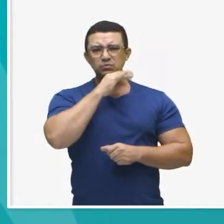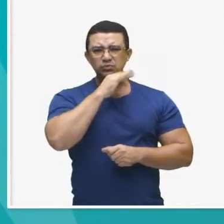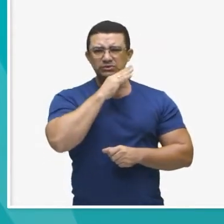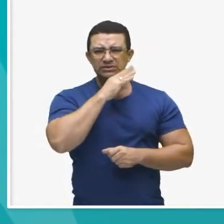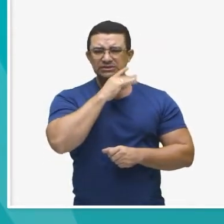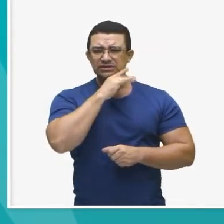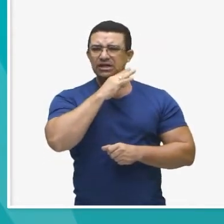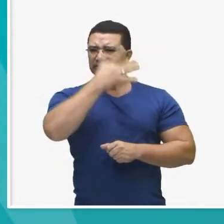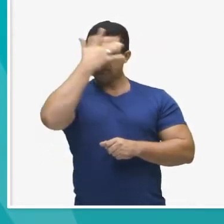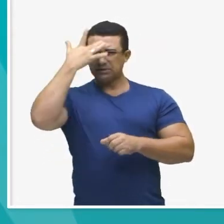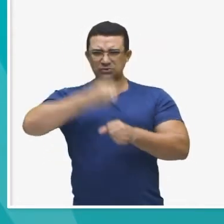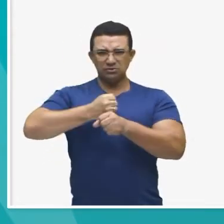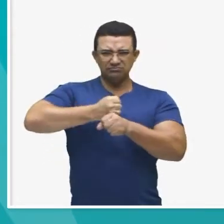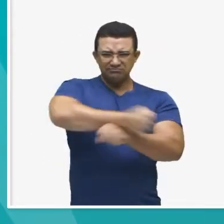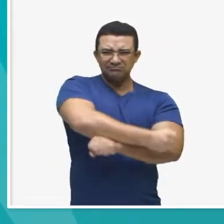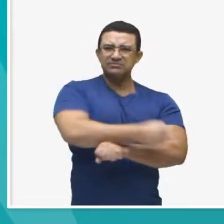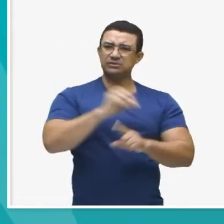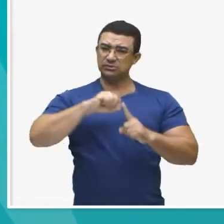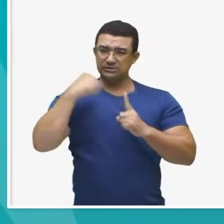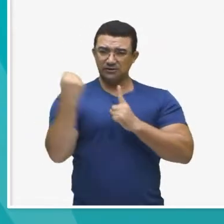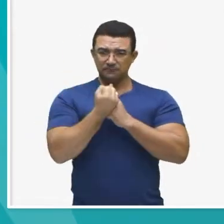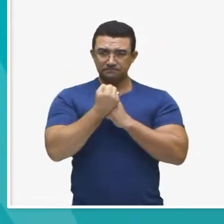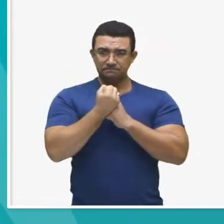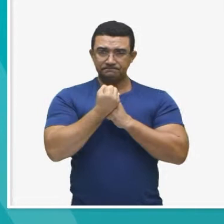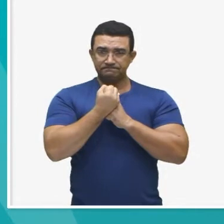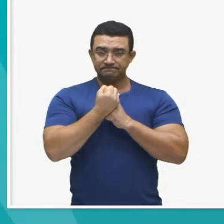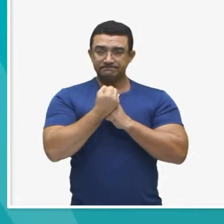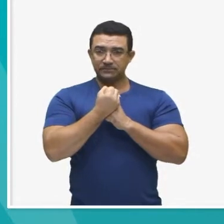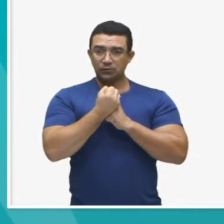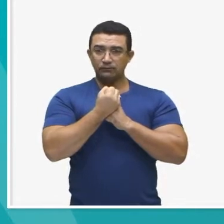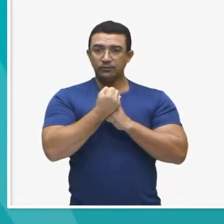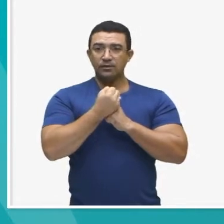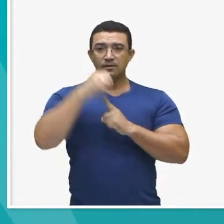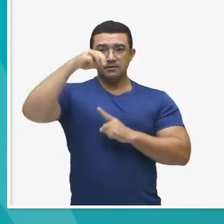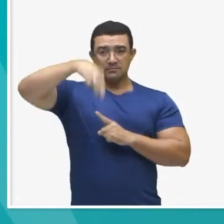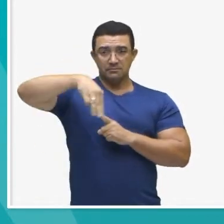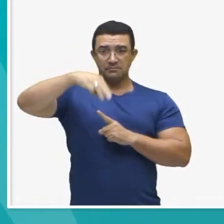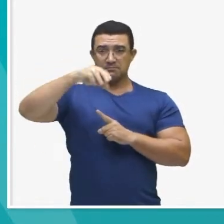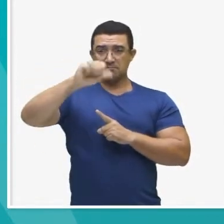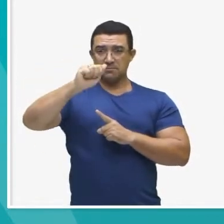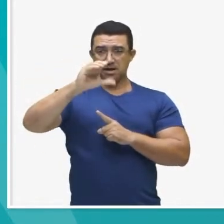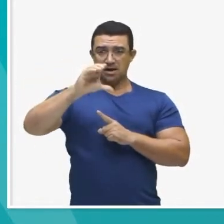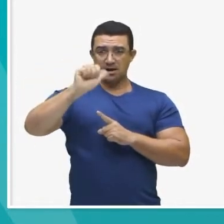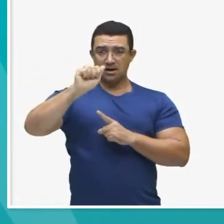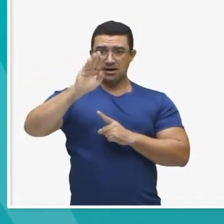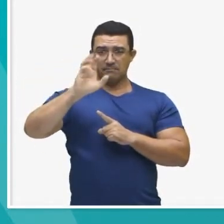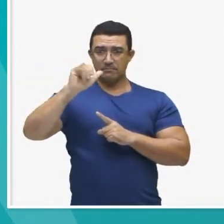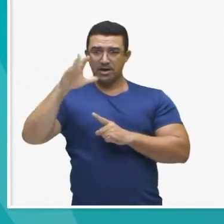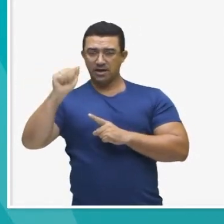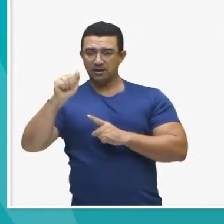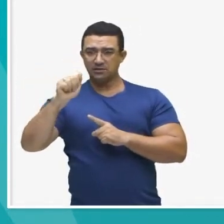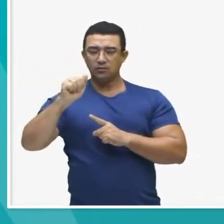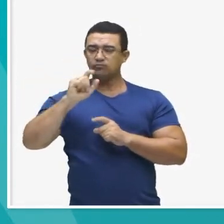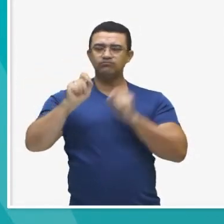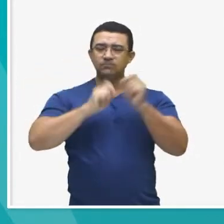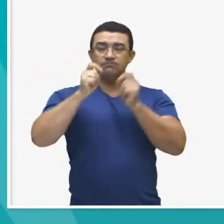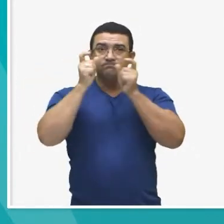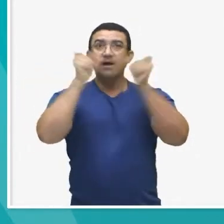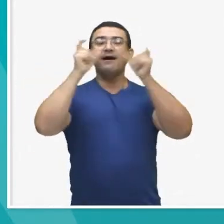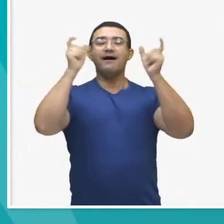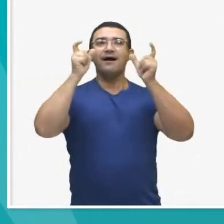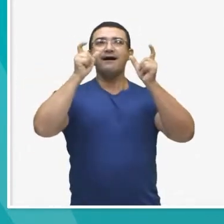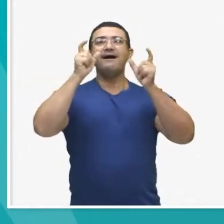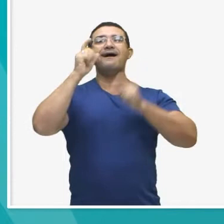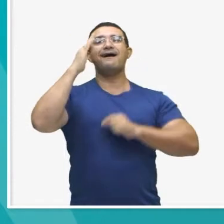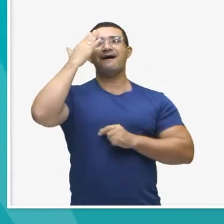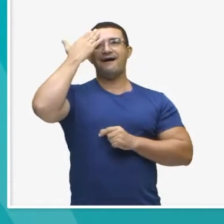explorada socialmente, não é? Então, ela tem ali a sua epifania, o momento de tomada de consciência, de compreensão sobre quem ela